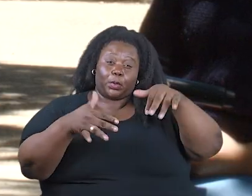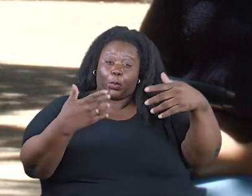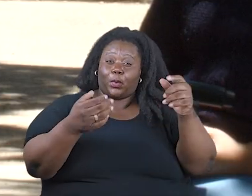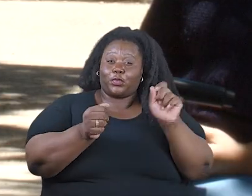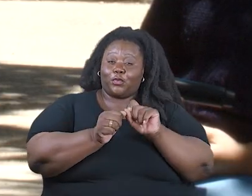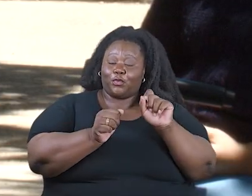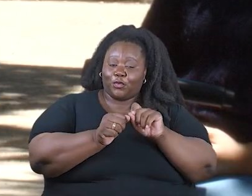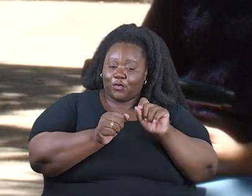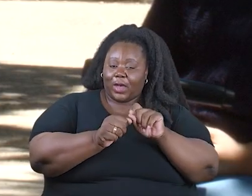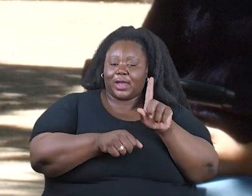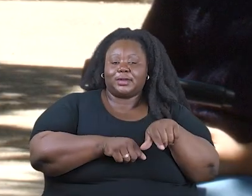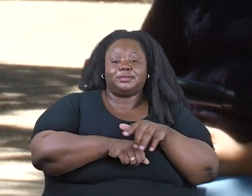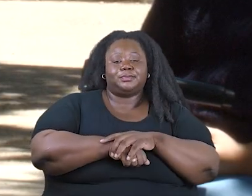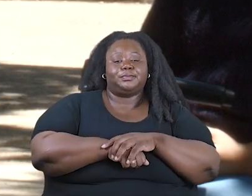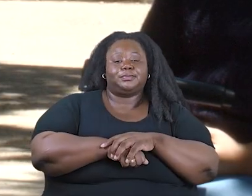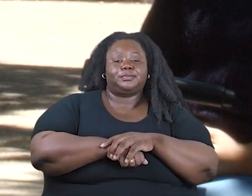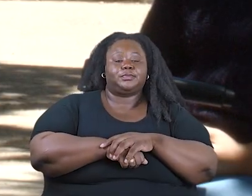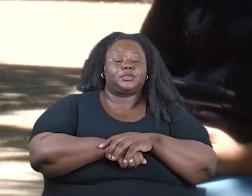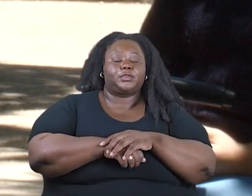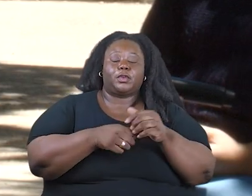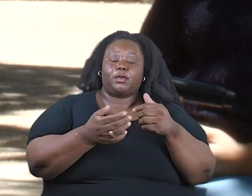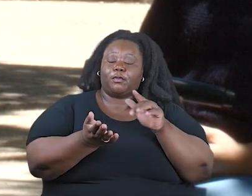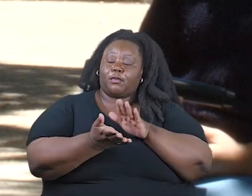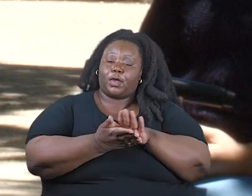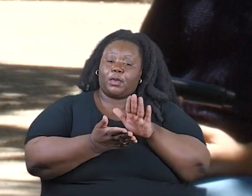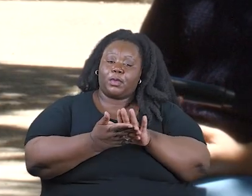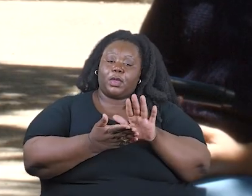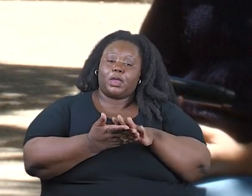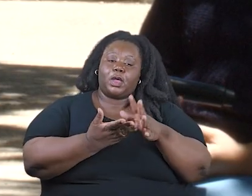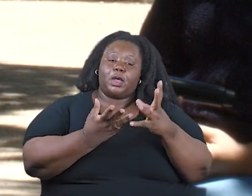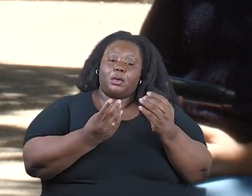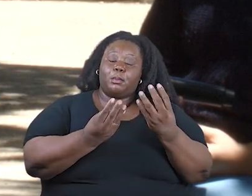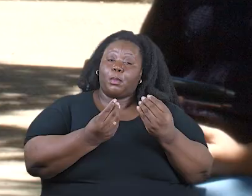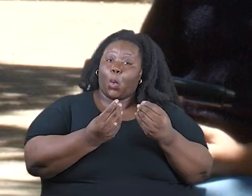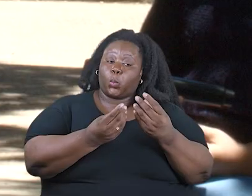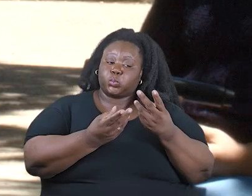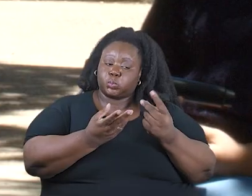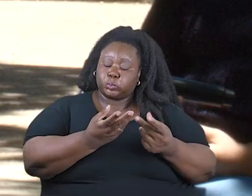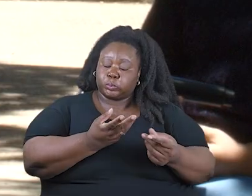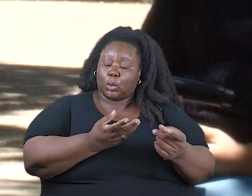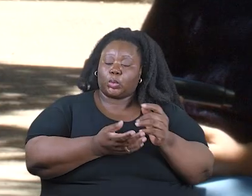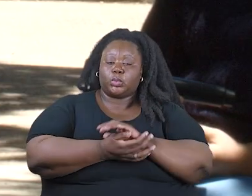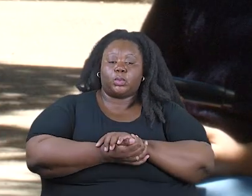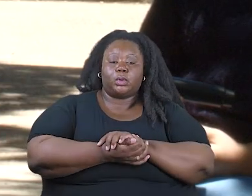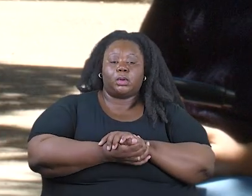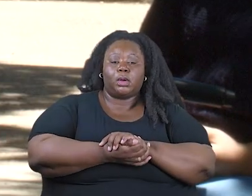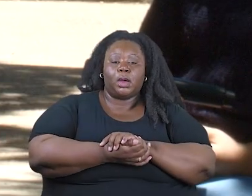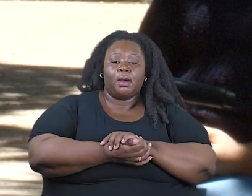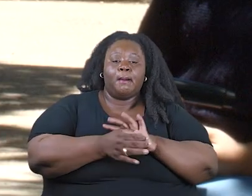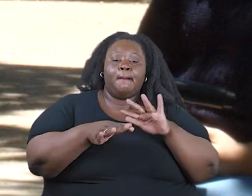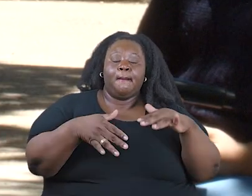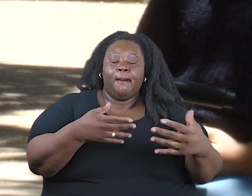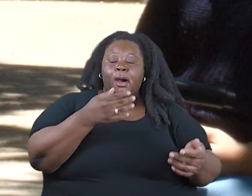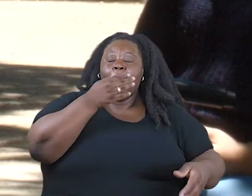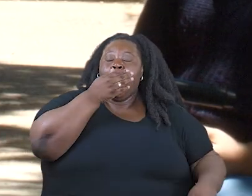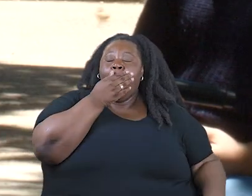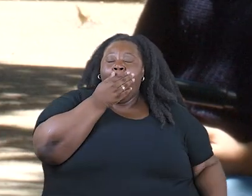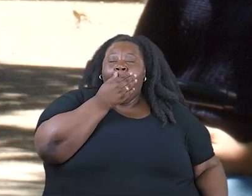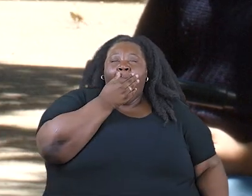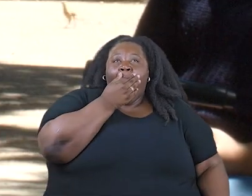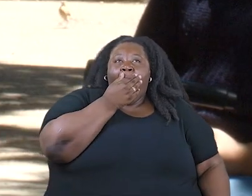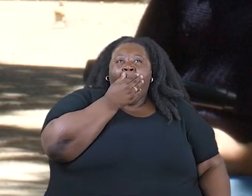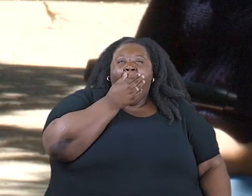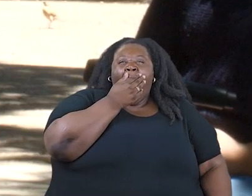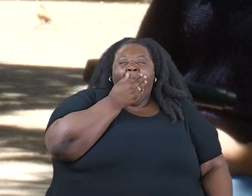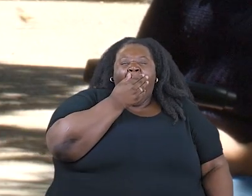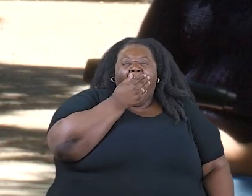produzido em edição aberta, né, ou tiragem ilimitada. E aí, então, mesmo